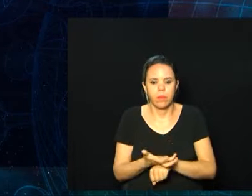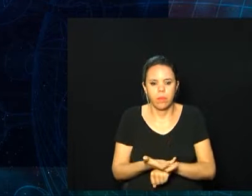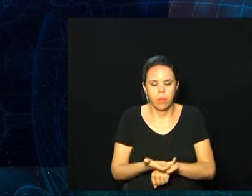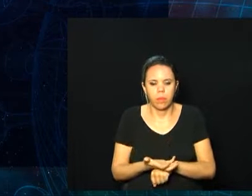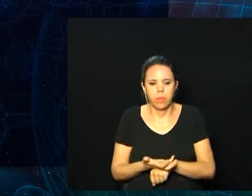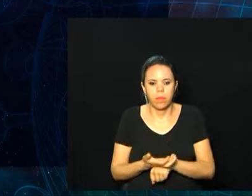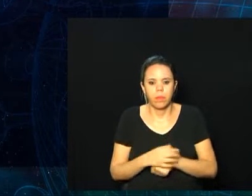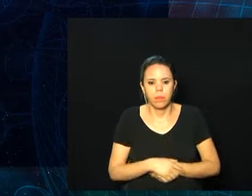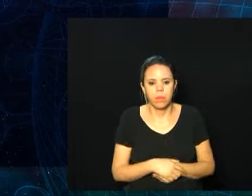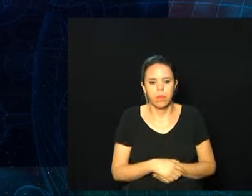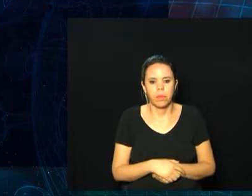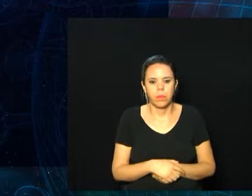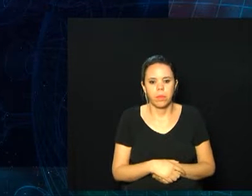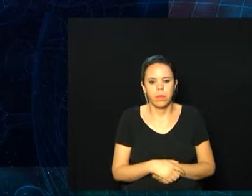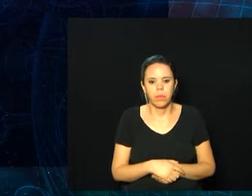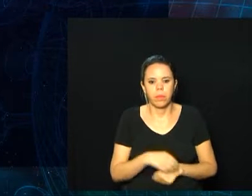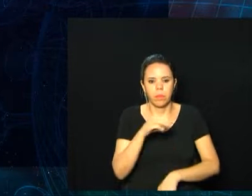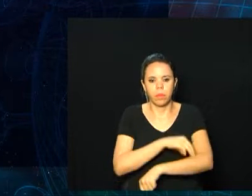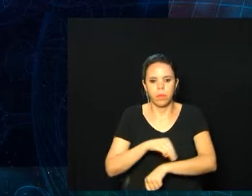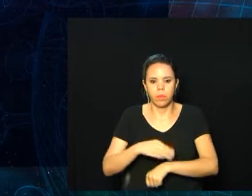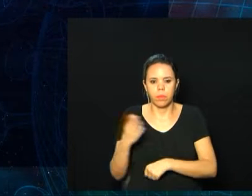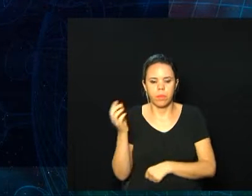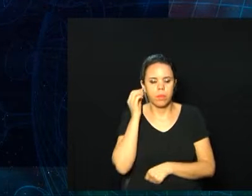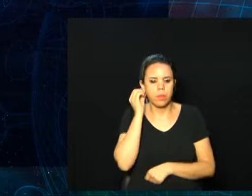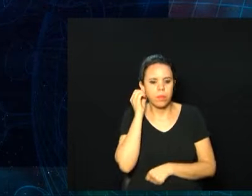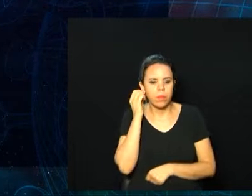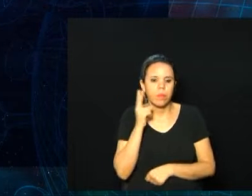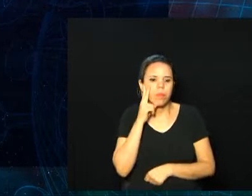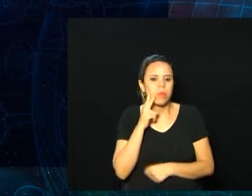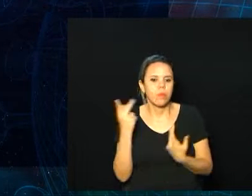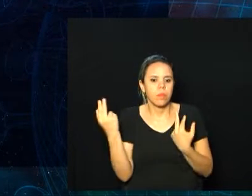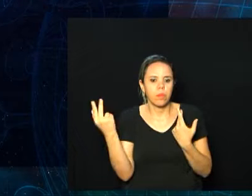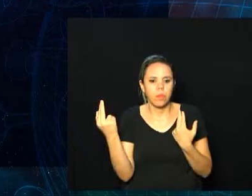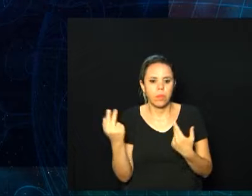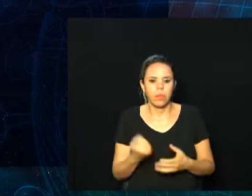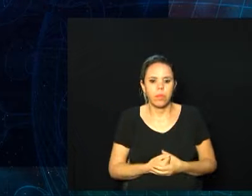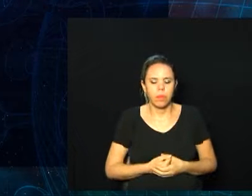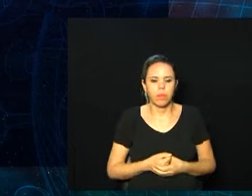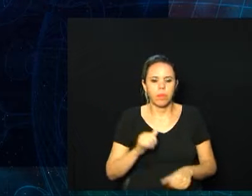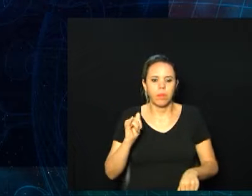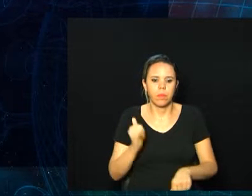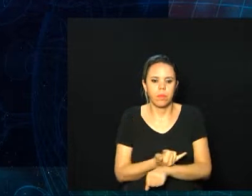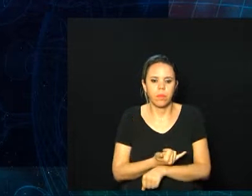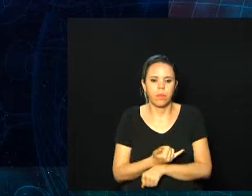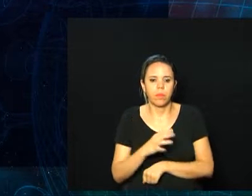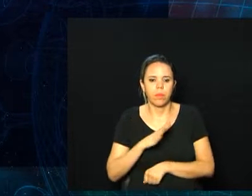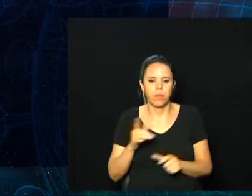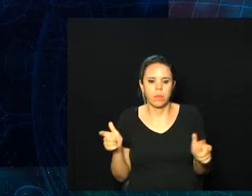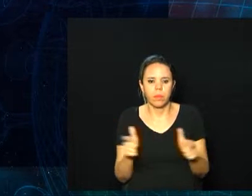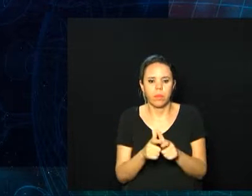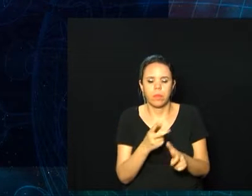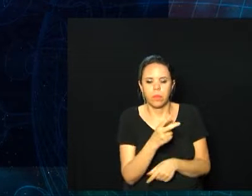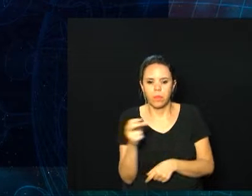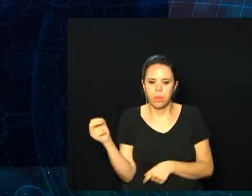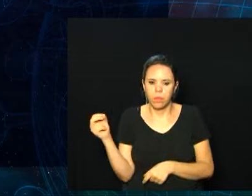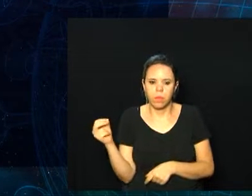com 246, Montemor e Vinhedo, ambas com 216, cidades com menos de 200